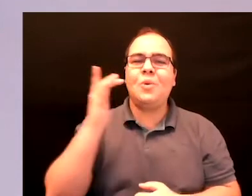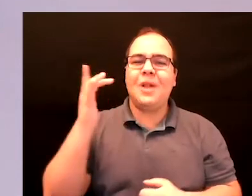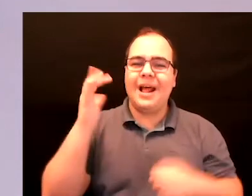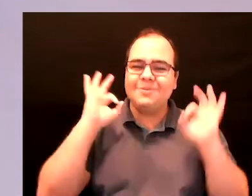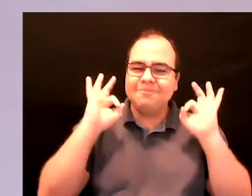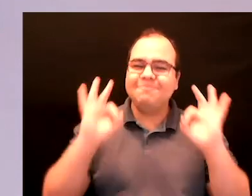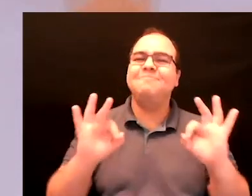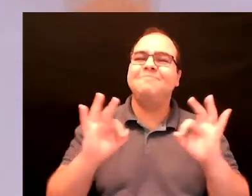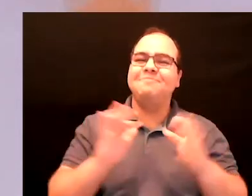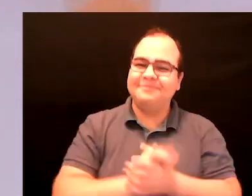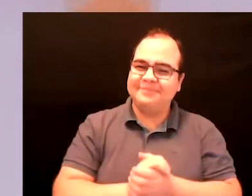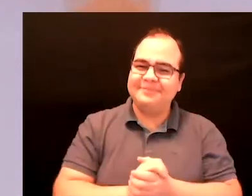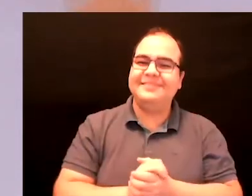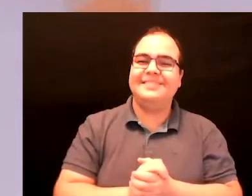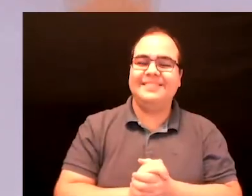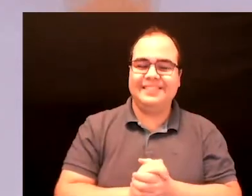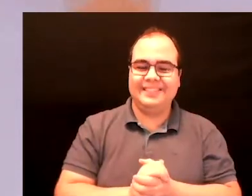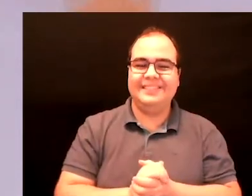dourado.